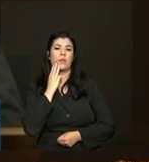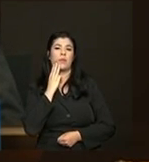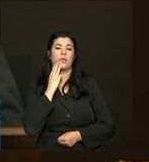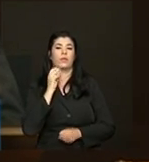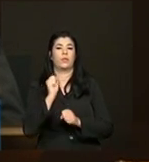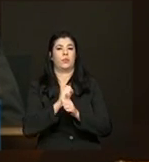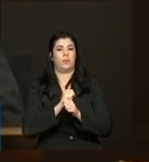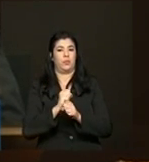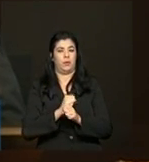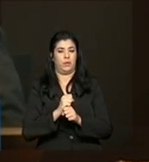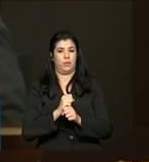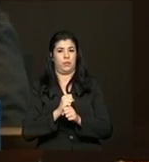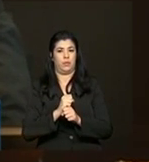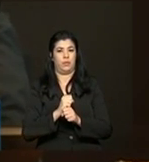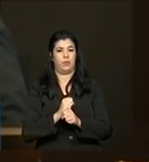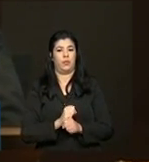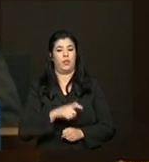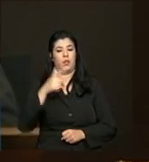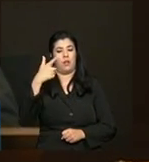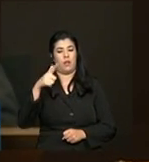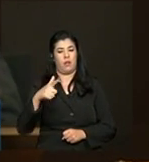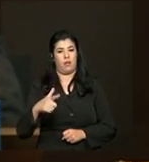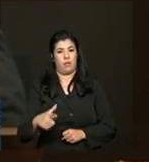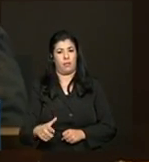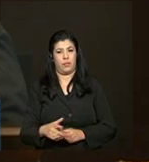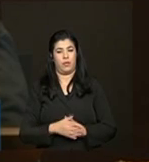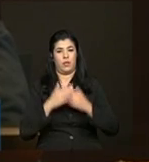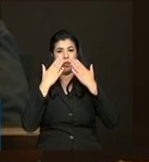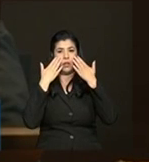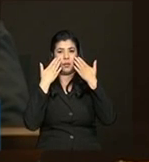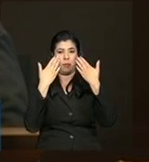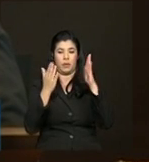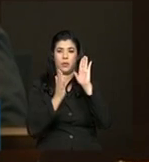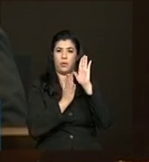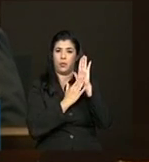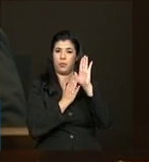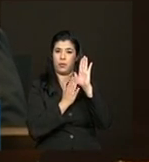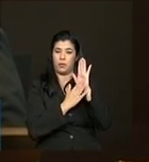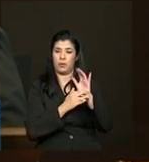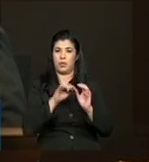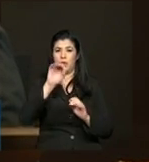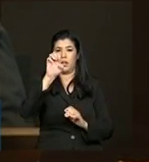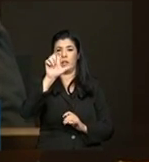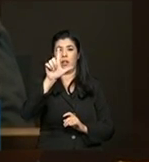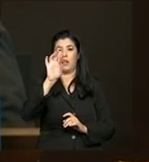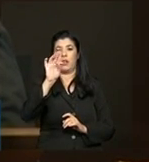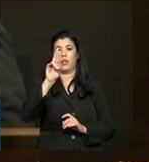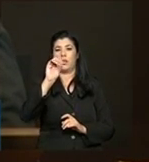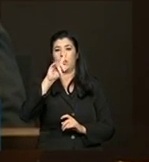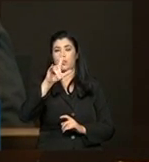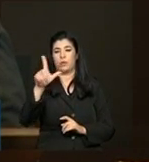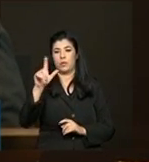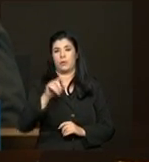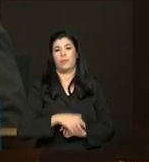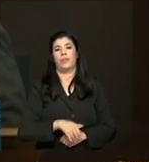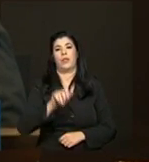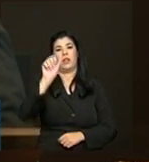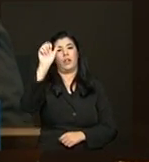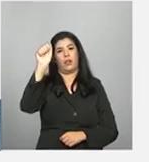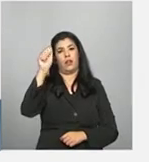R$ 188 milhões ano. Repetindo as propostas apresentadas pela Eletrosul Centrais Elétricas SA: lote A,